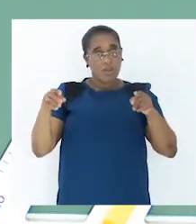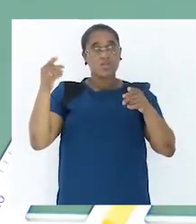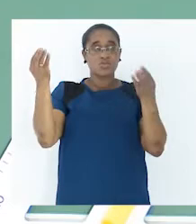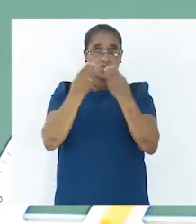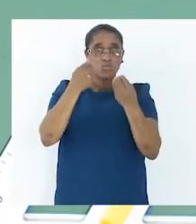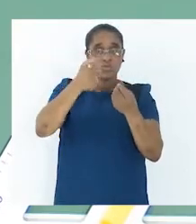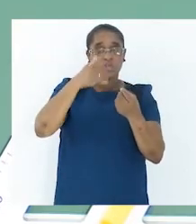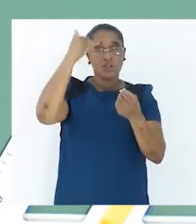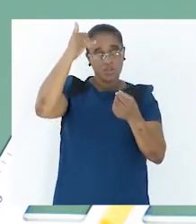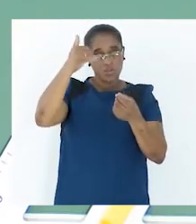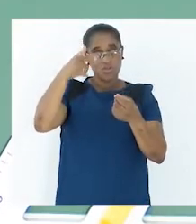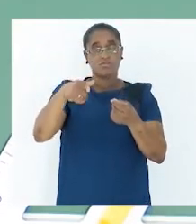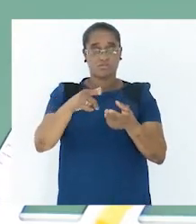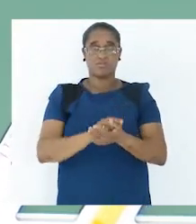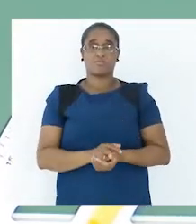a 2.